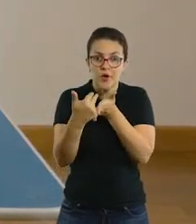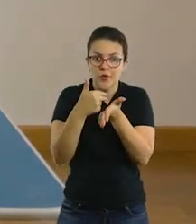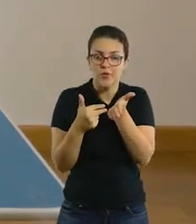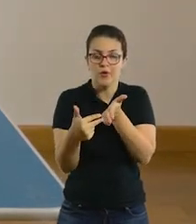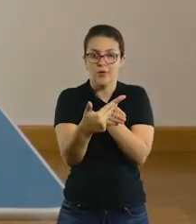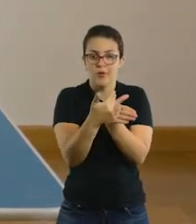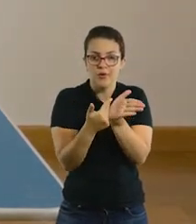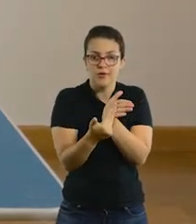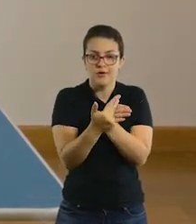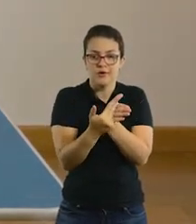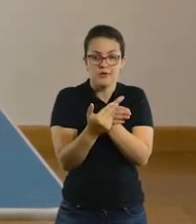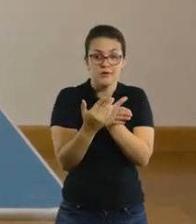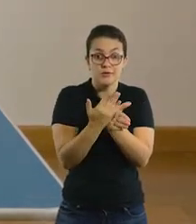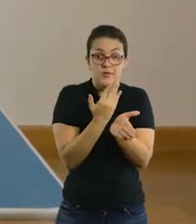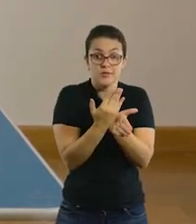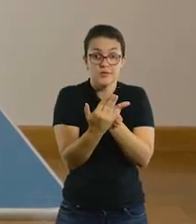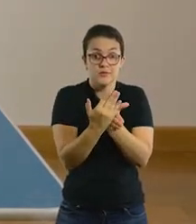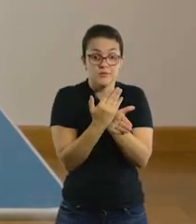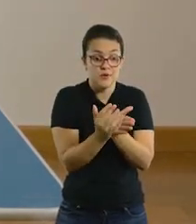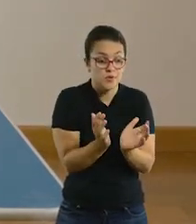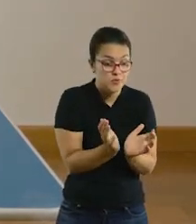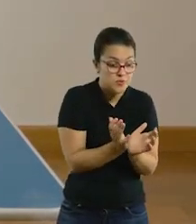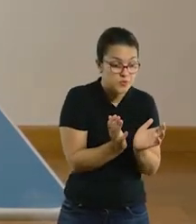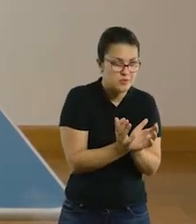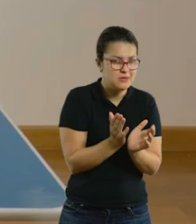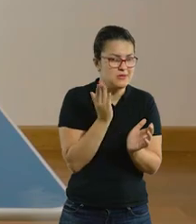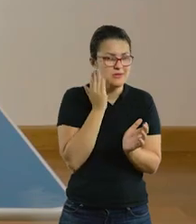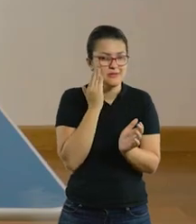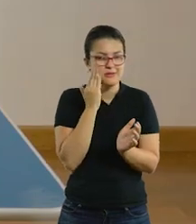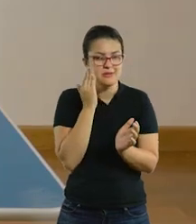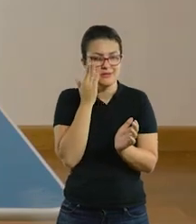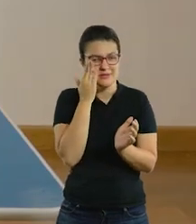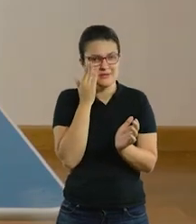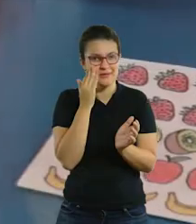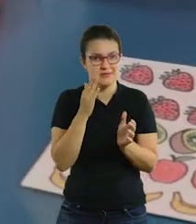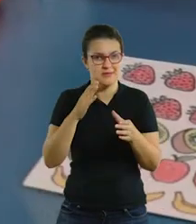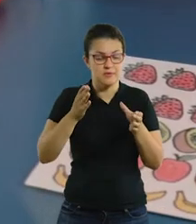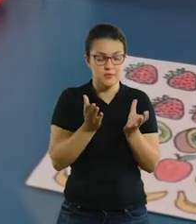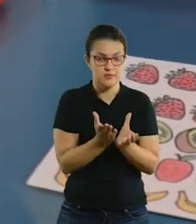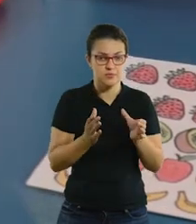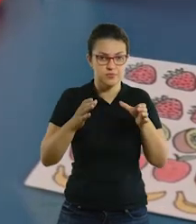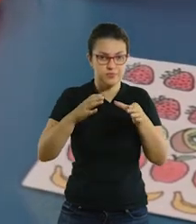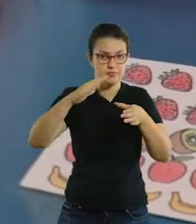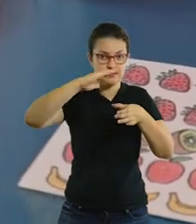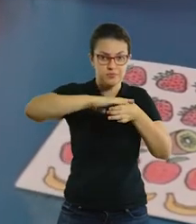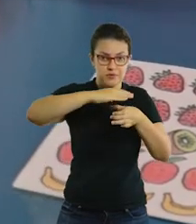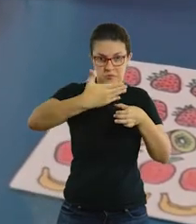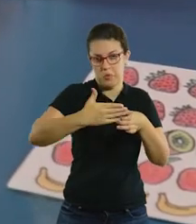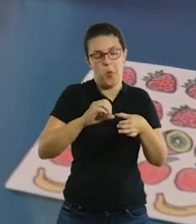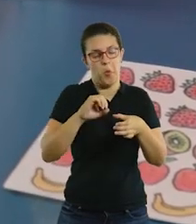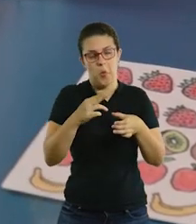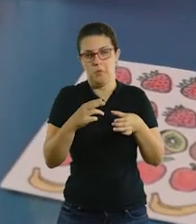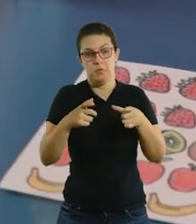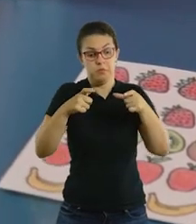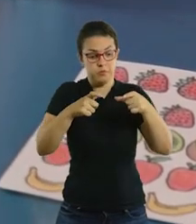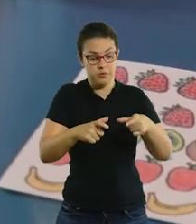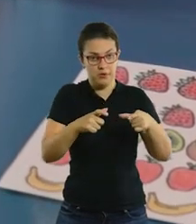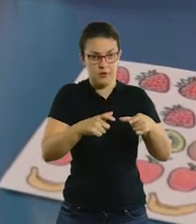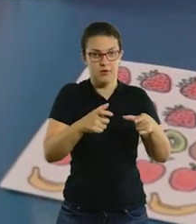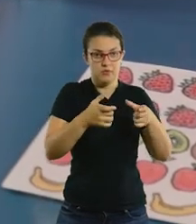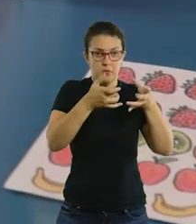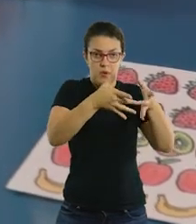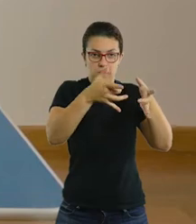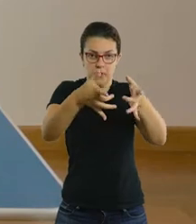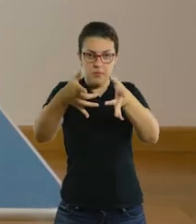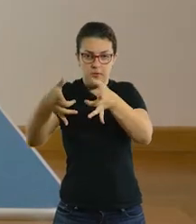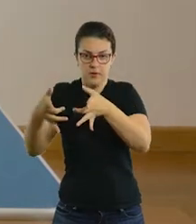vai recortar as frutinhas e separar já os conjuntos. Pode ser tampinha de sorvete, um pratinho descartável, o que ela tiver em